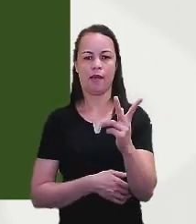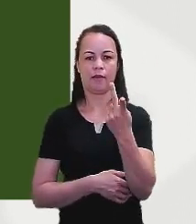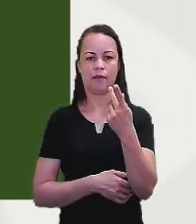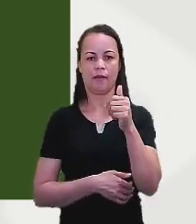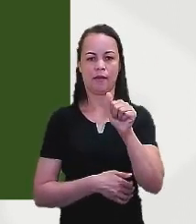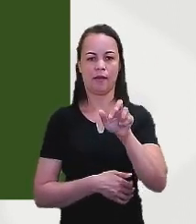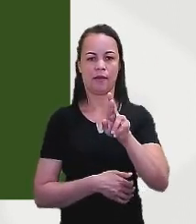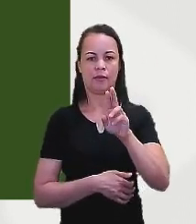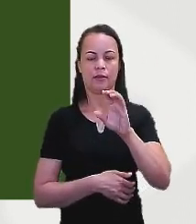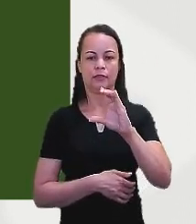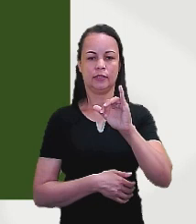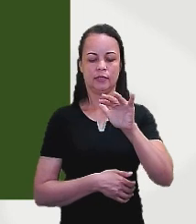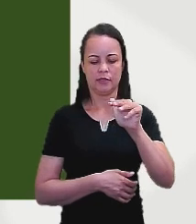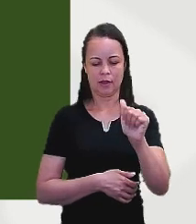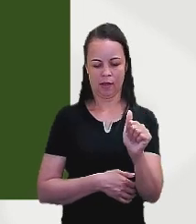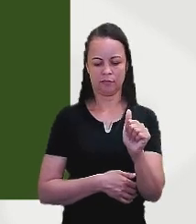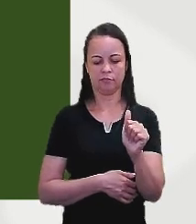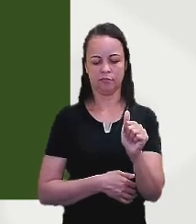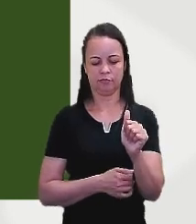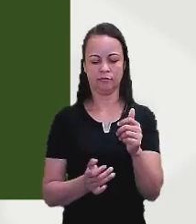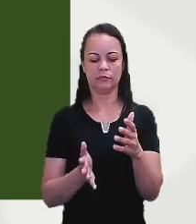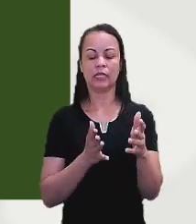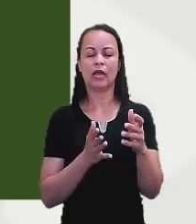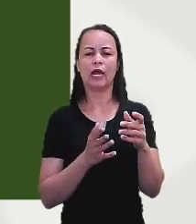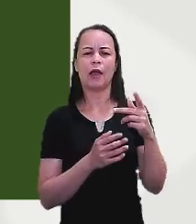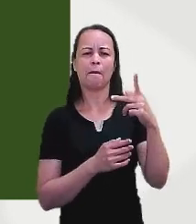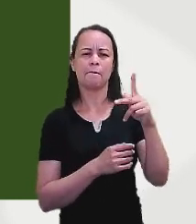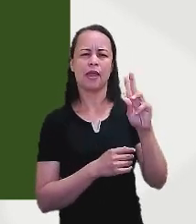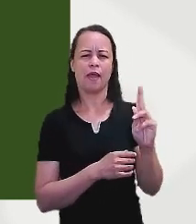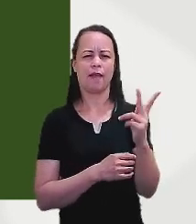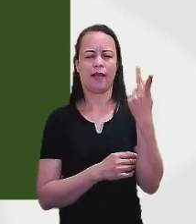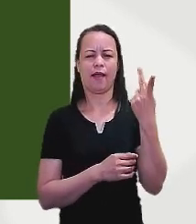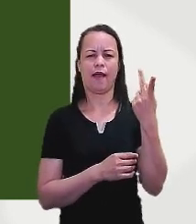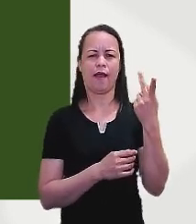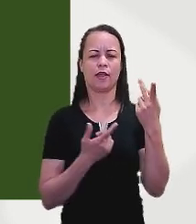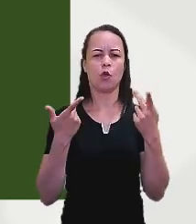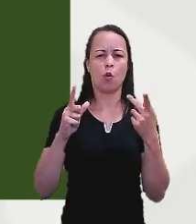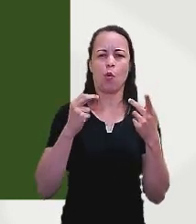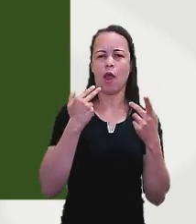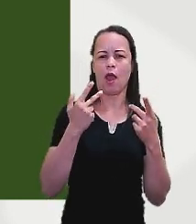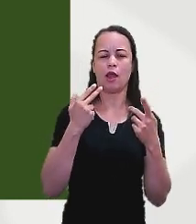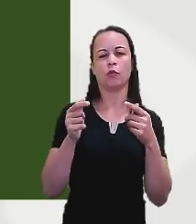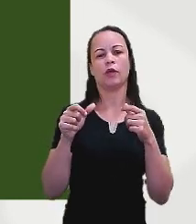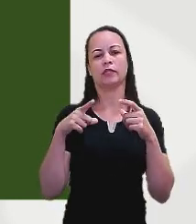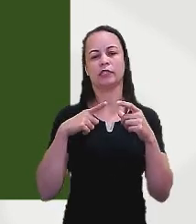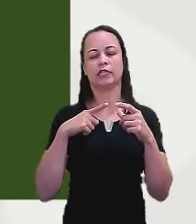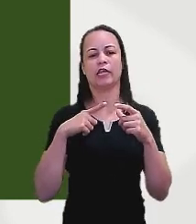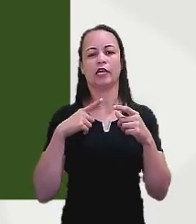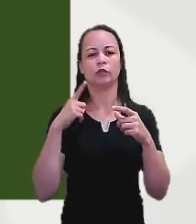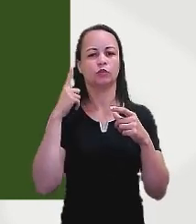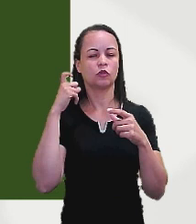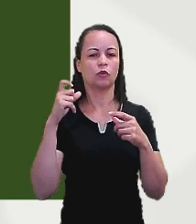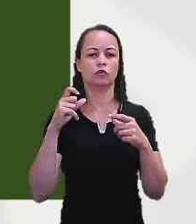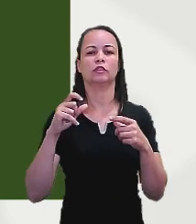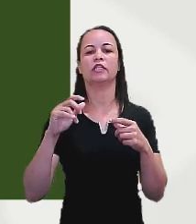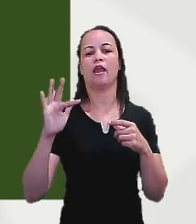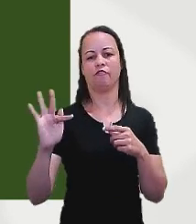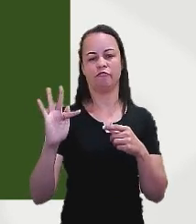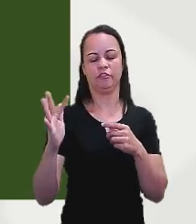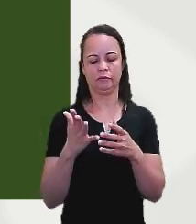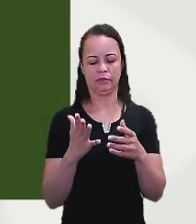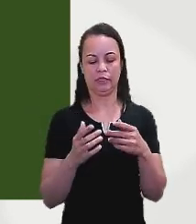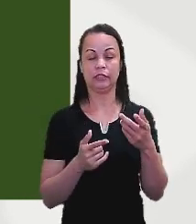em outras línguas tem som de F. Por isso que quando veio para cá, veio com esse PH. Então, antigamente as farmácias se